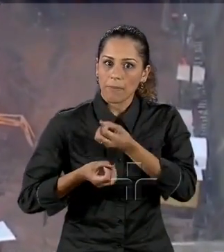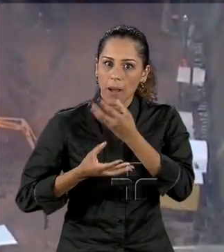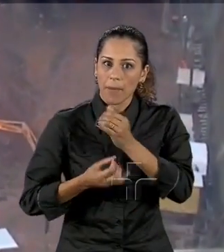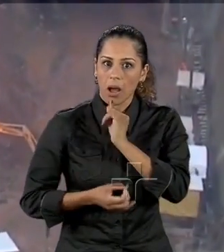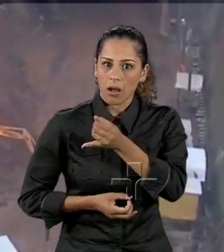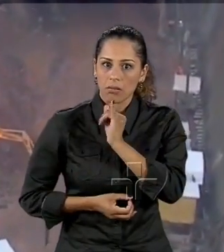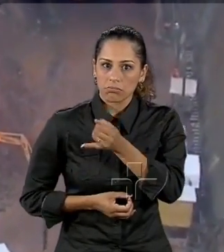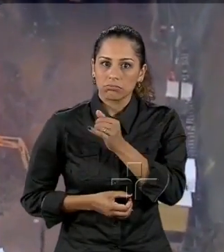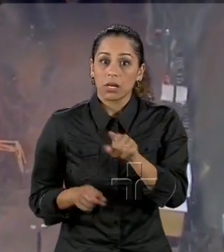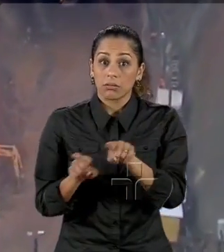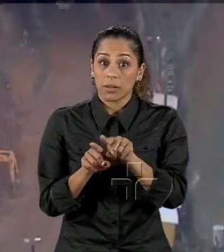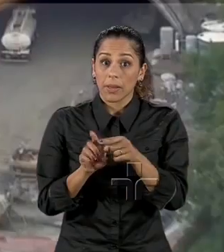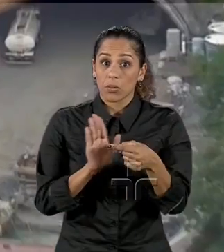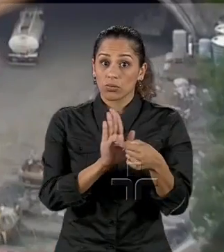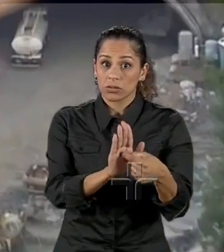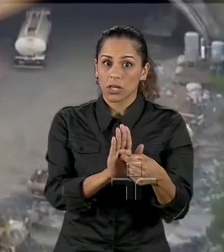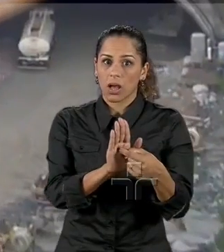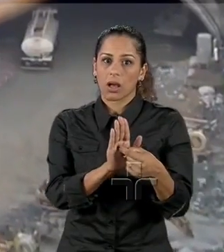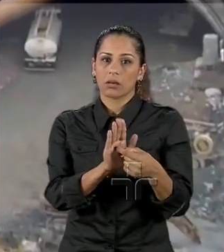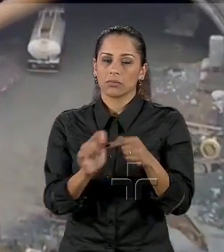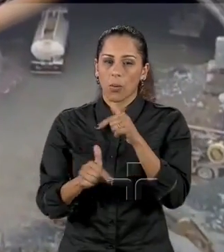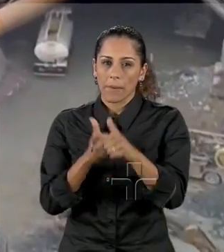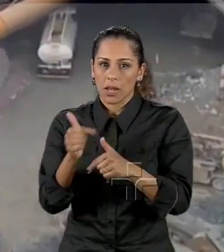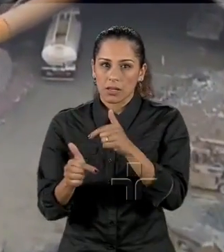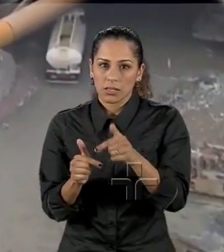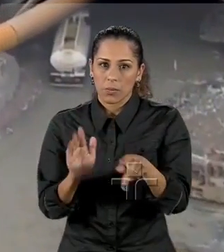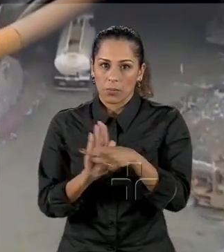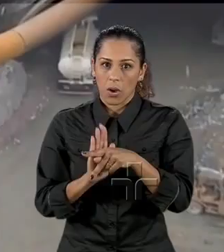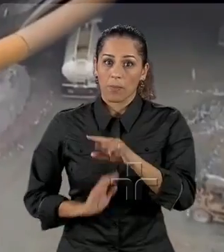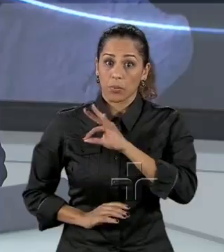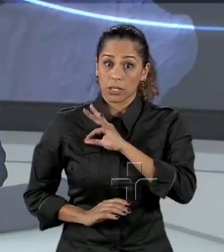Operação Pedra no Caminho precisa ser periciado.